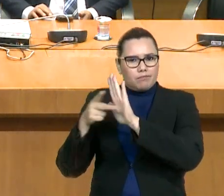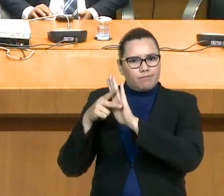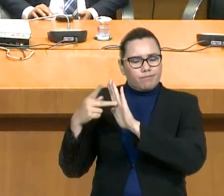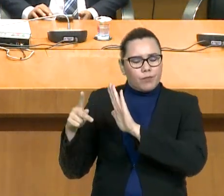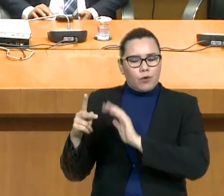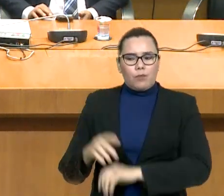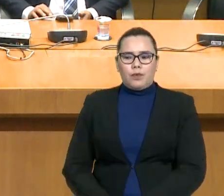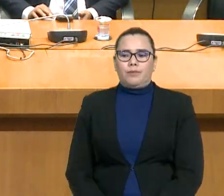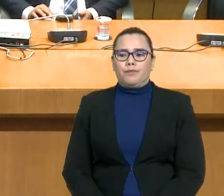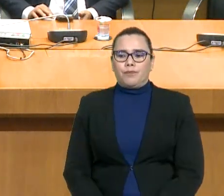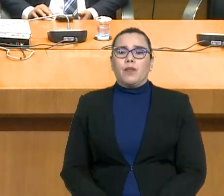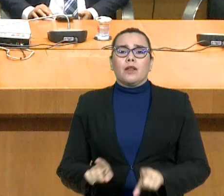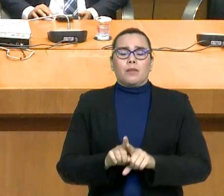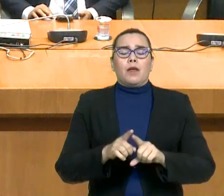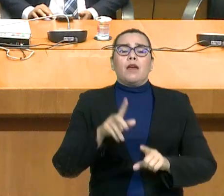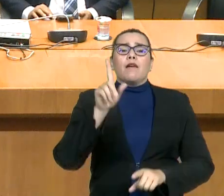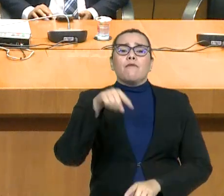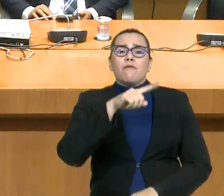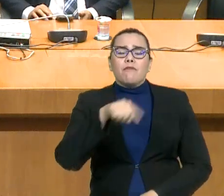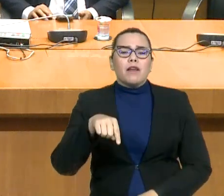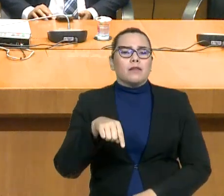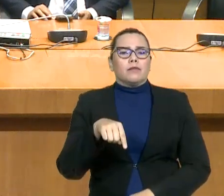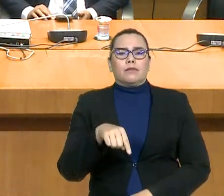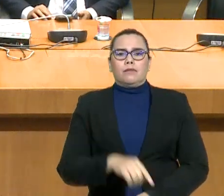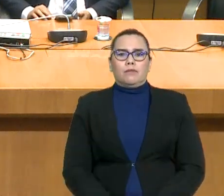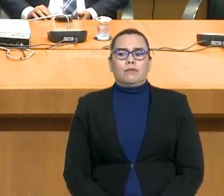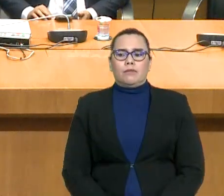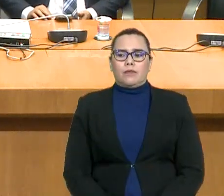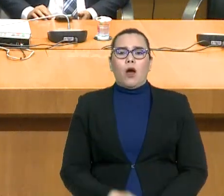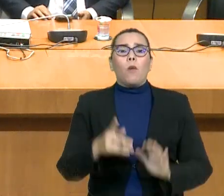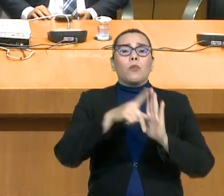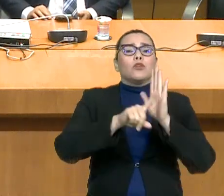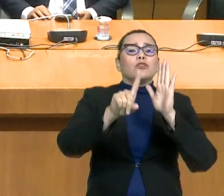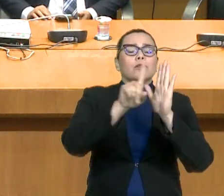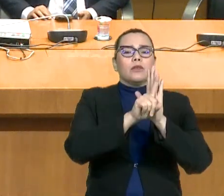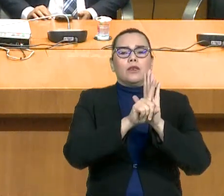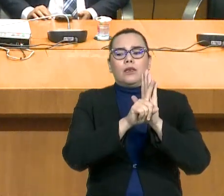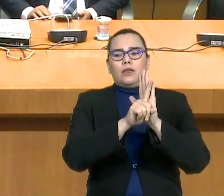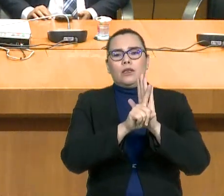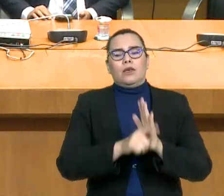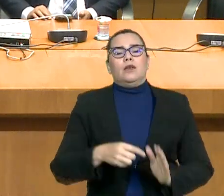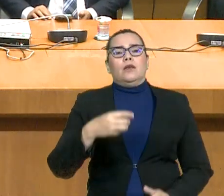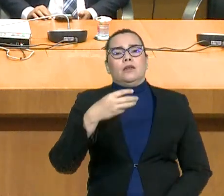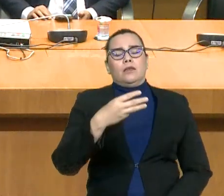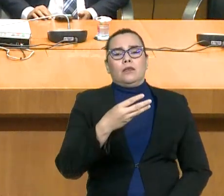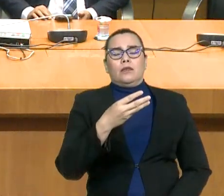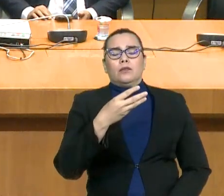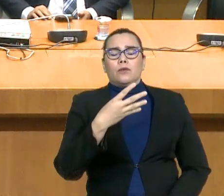Vetos totais. Veto total ao projeto de lei número